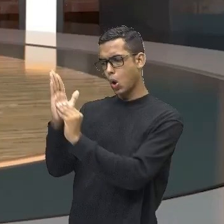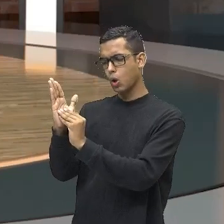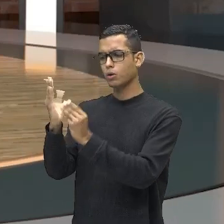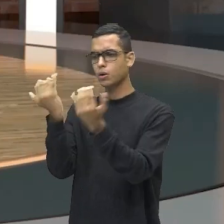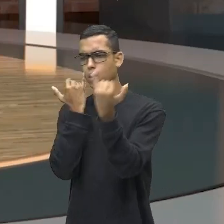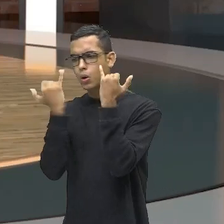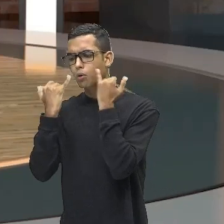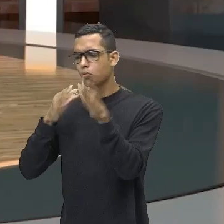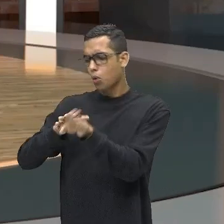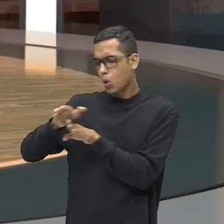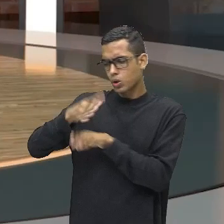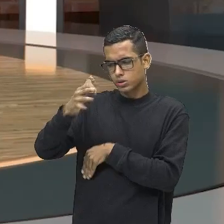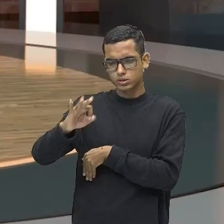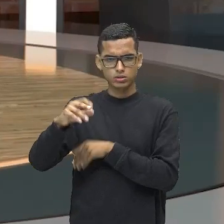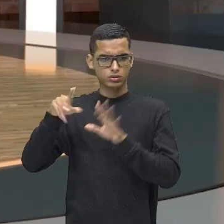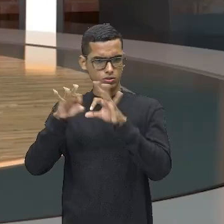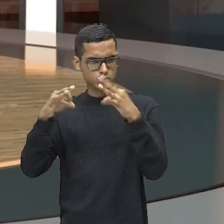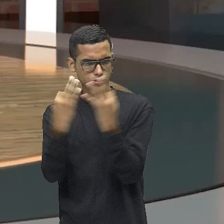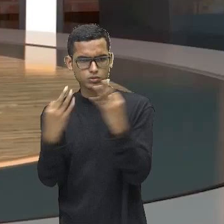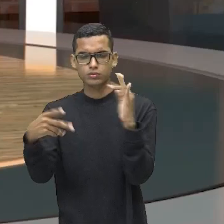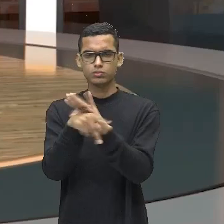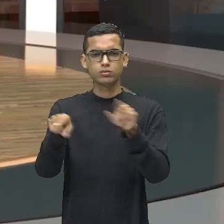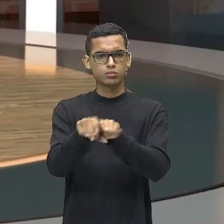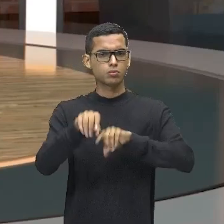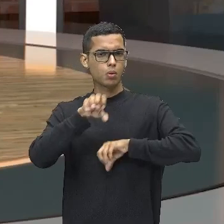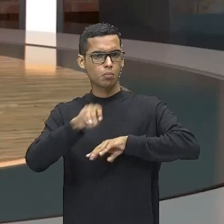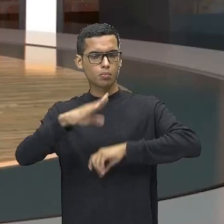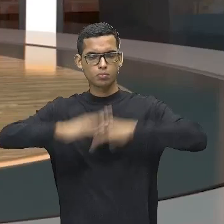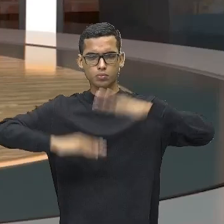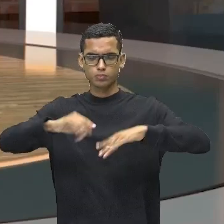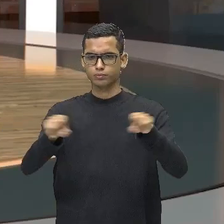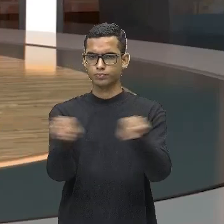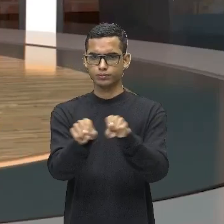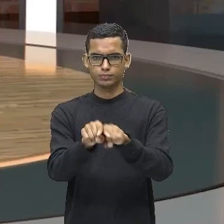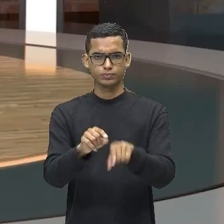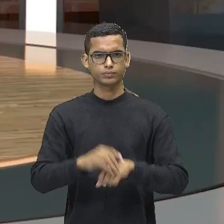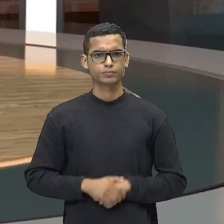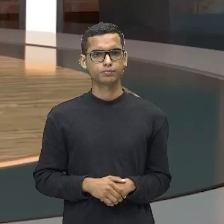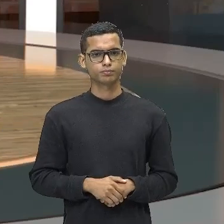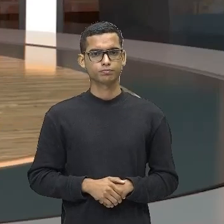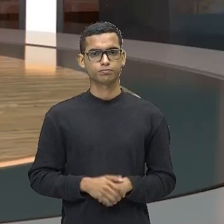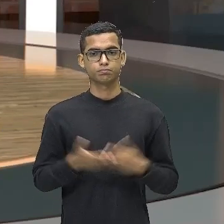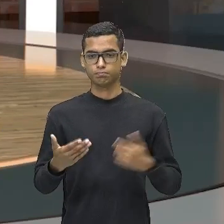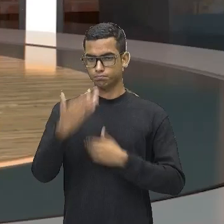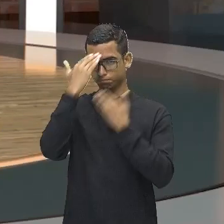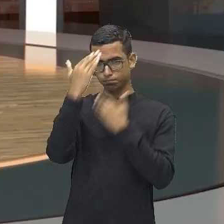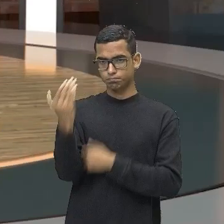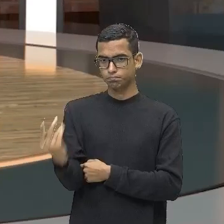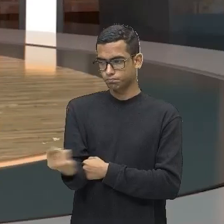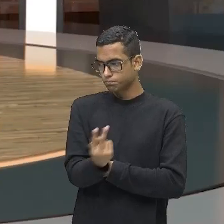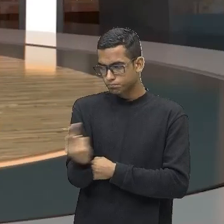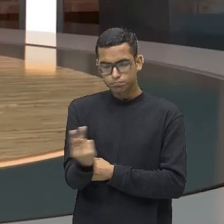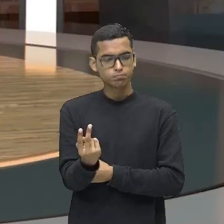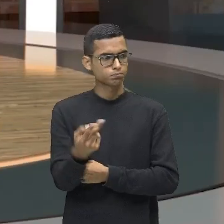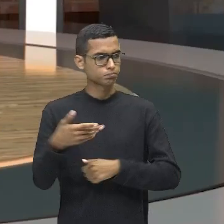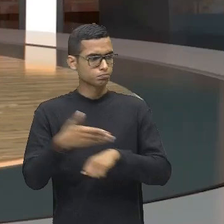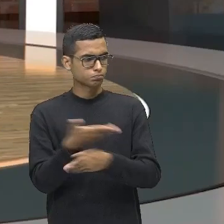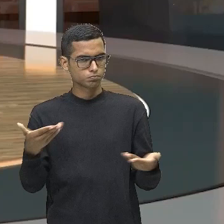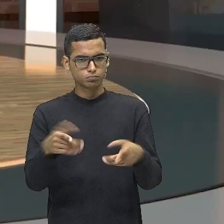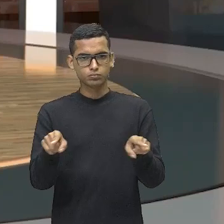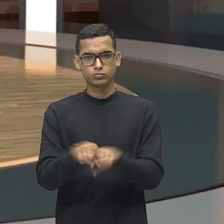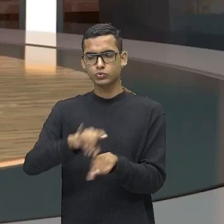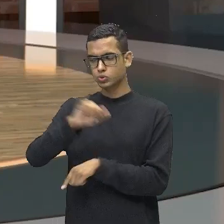a orientação adequada dos pais e educadores. Muito bem, agradeço a participação de todos. João,